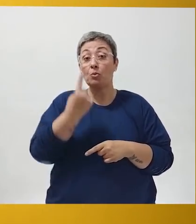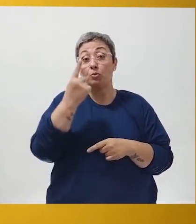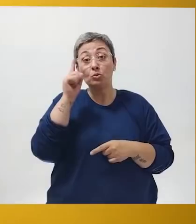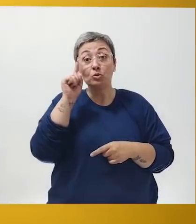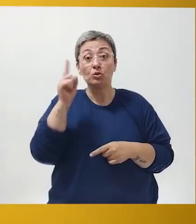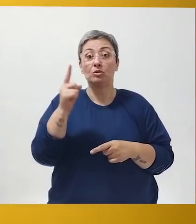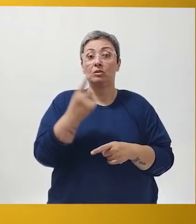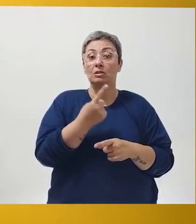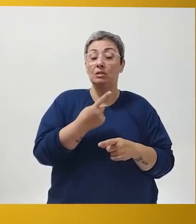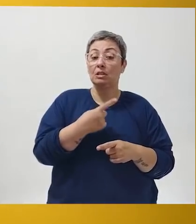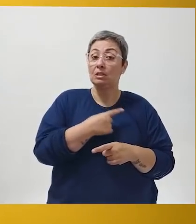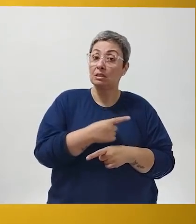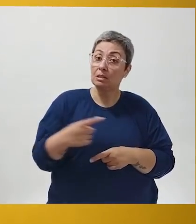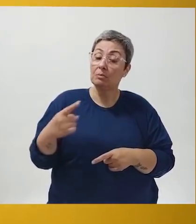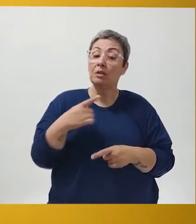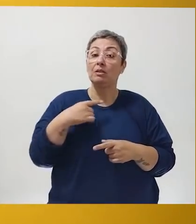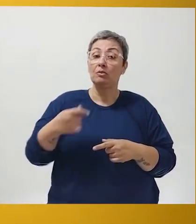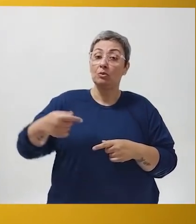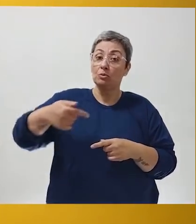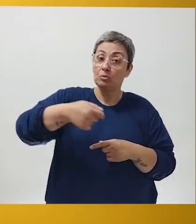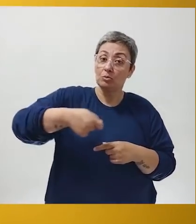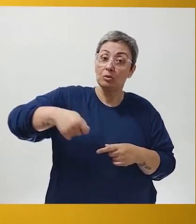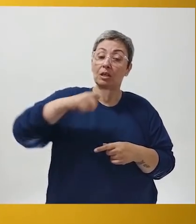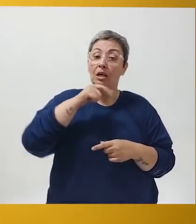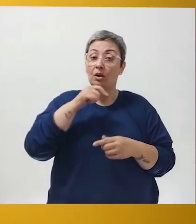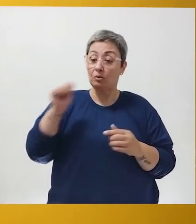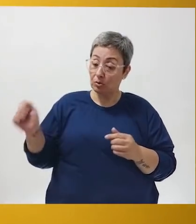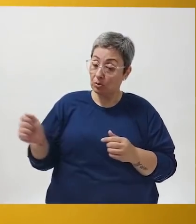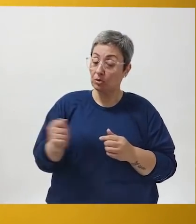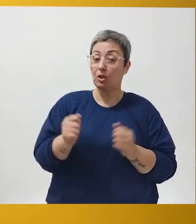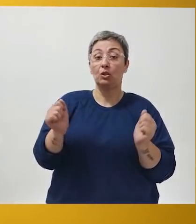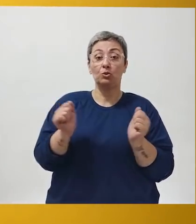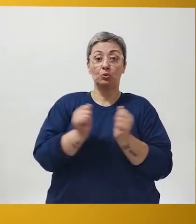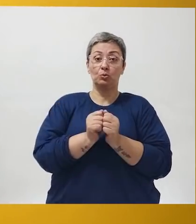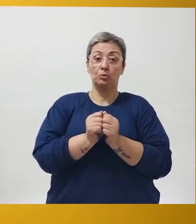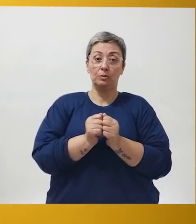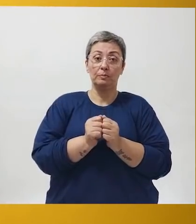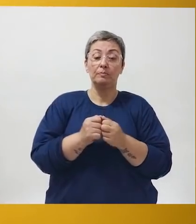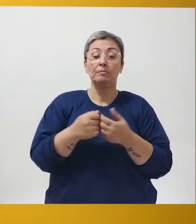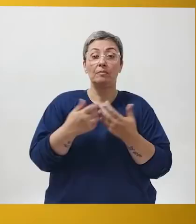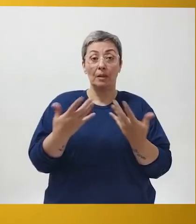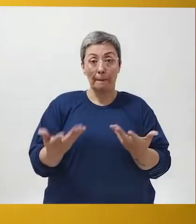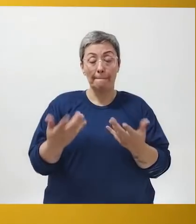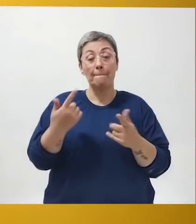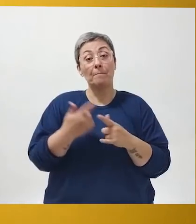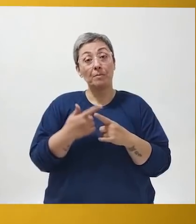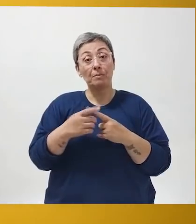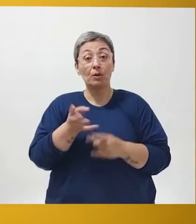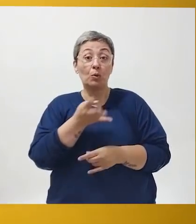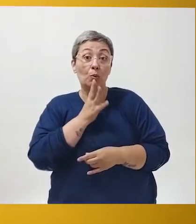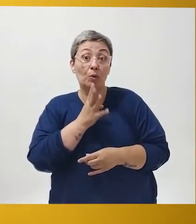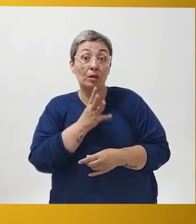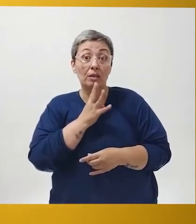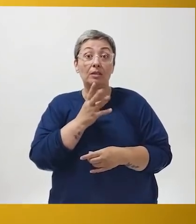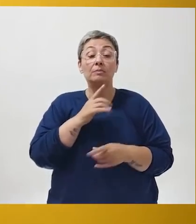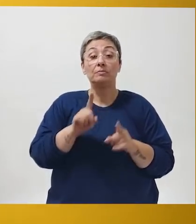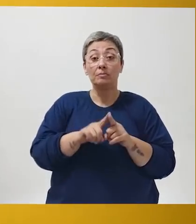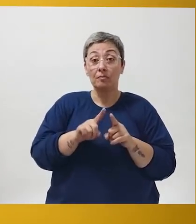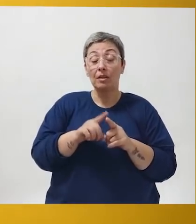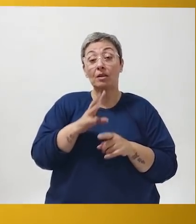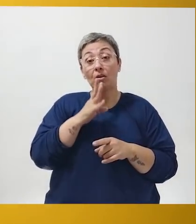do brincar. E aí, continuando sobre a interação, né, a importância de estar junto, fazendo junto com a